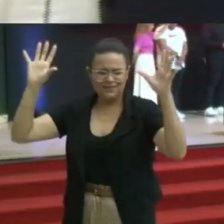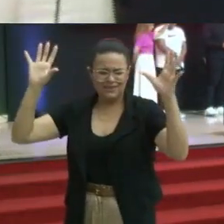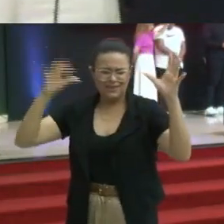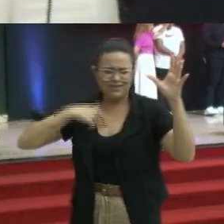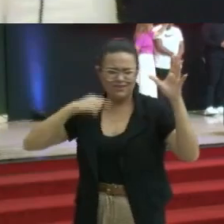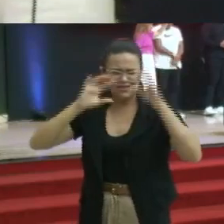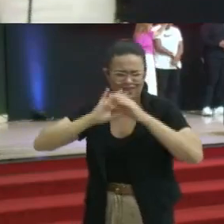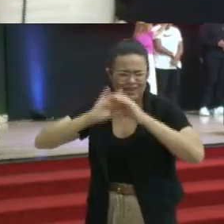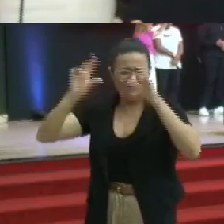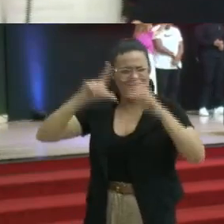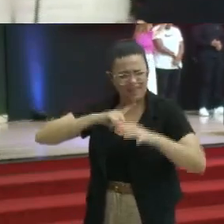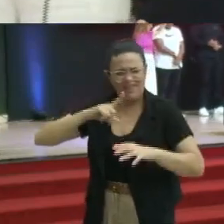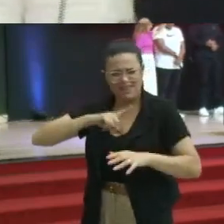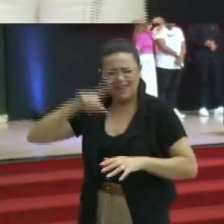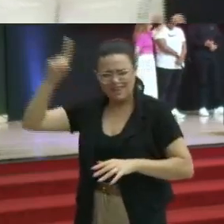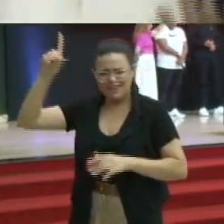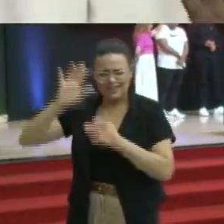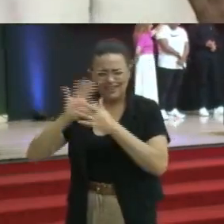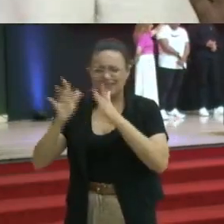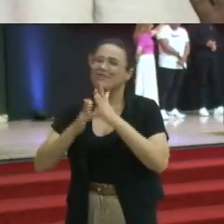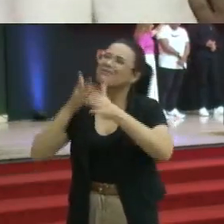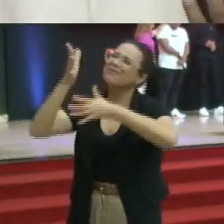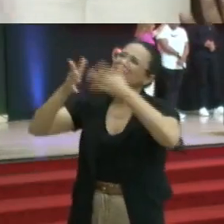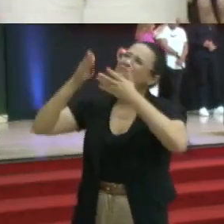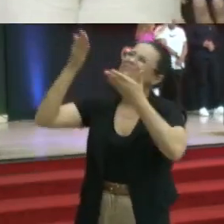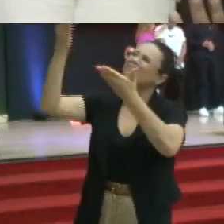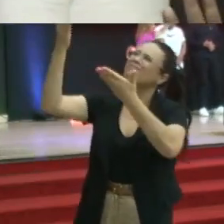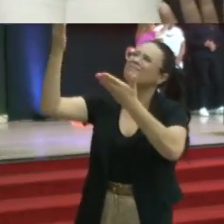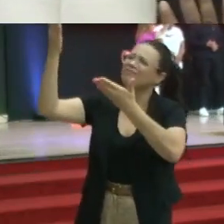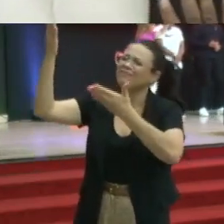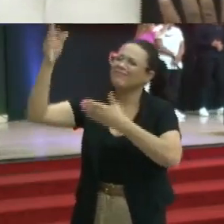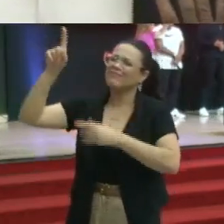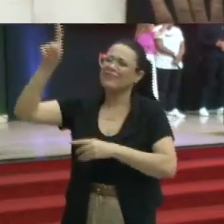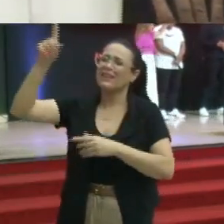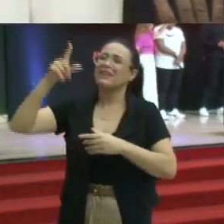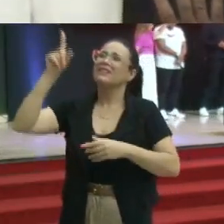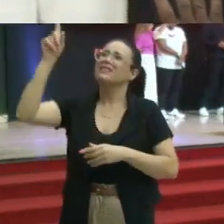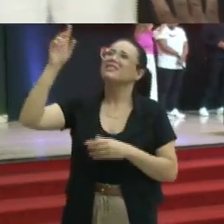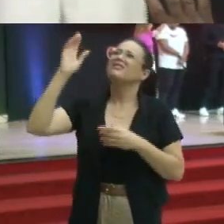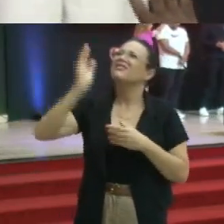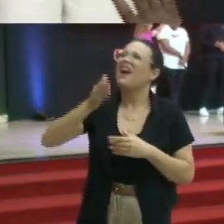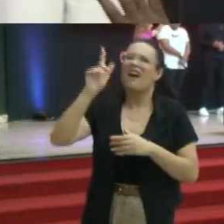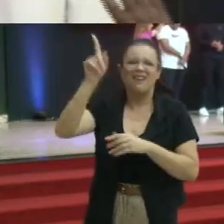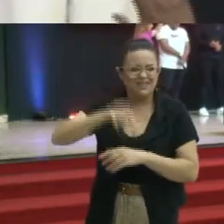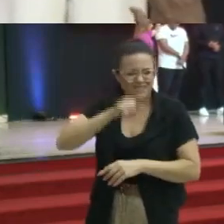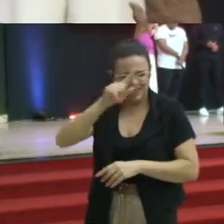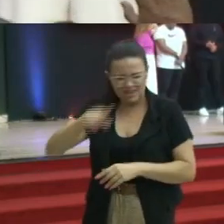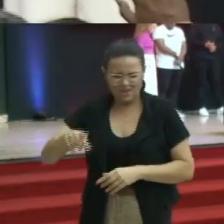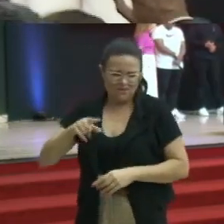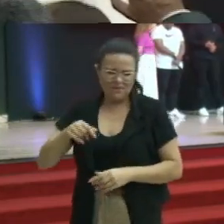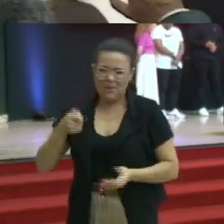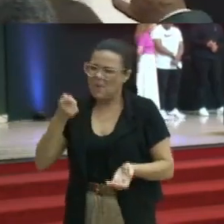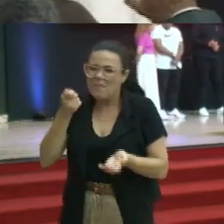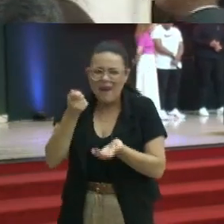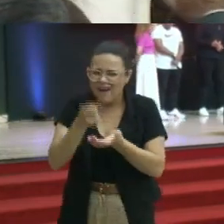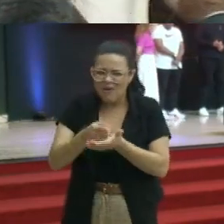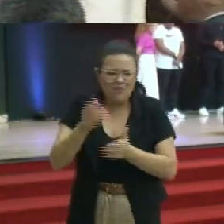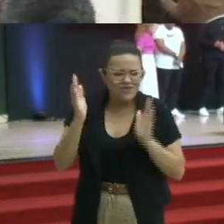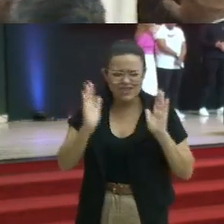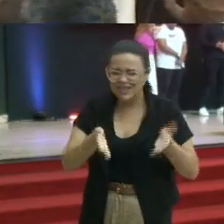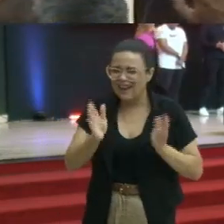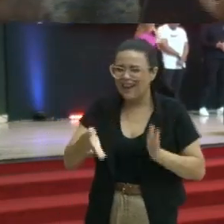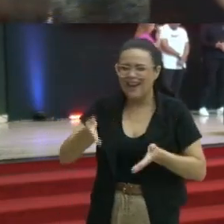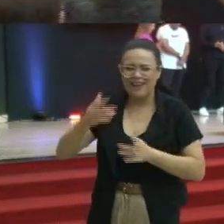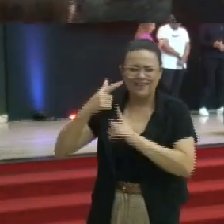livre. Vamos, diga: eu sou livre. Está cancelado, está pago, está pago,